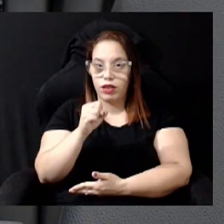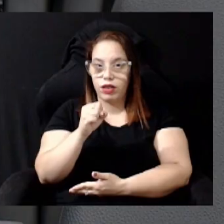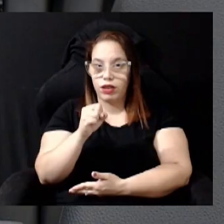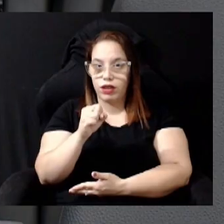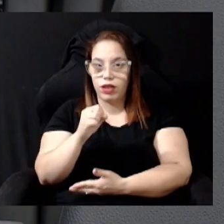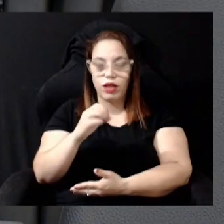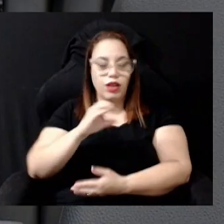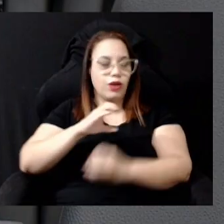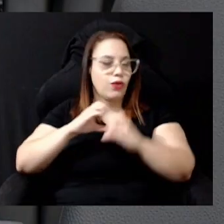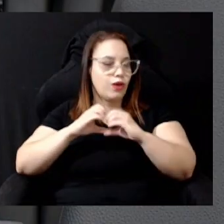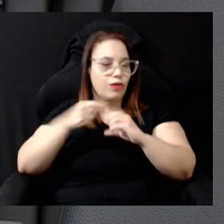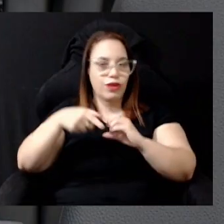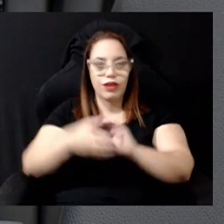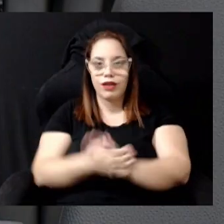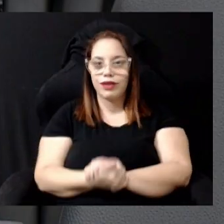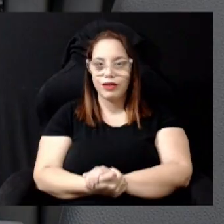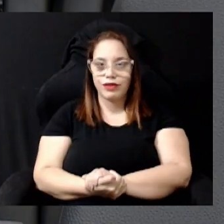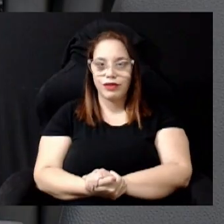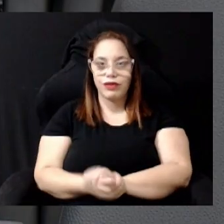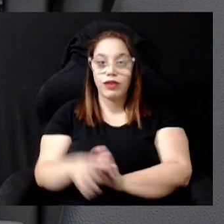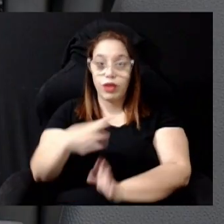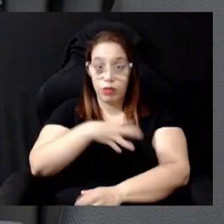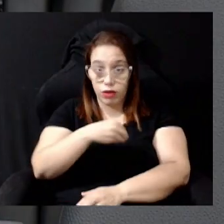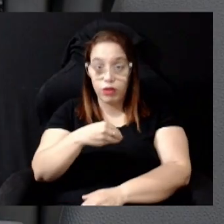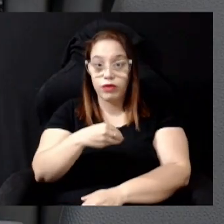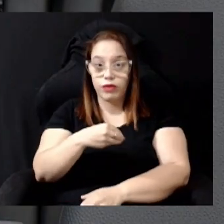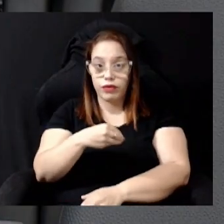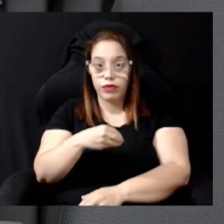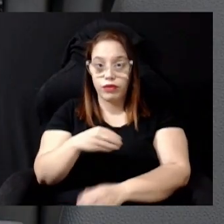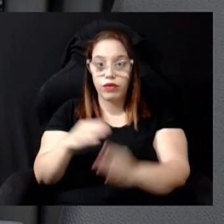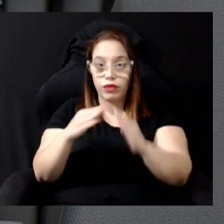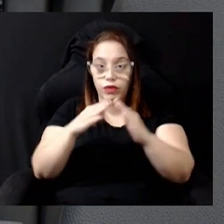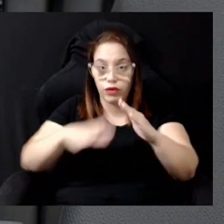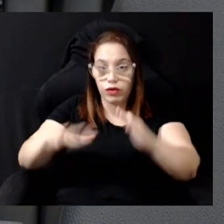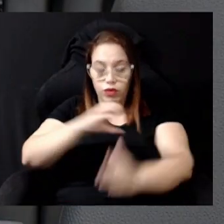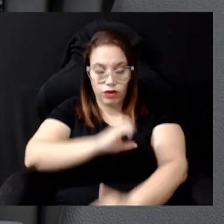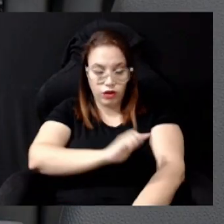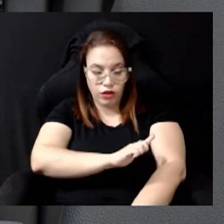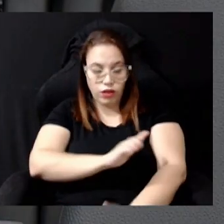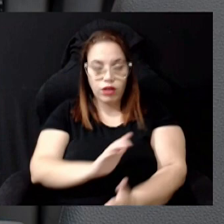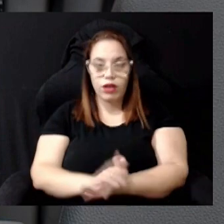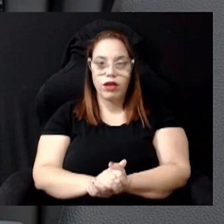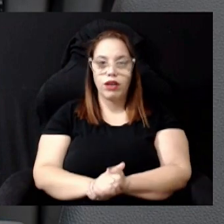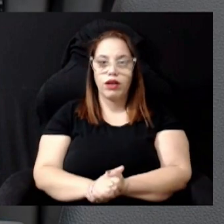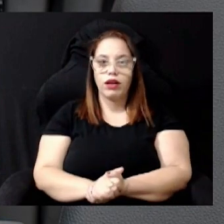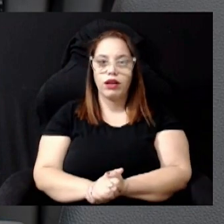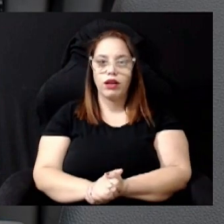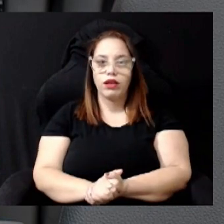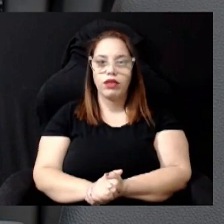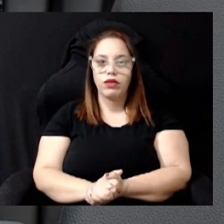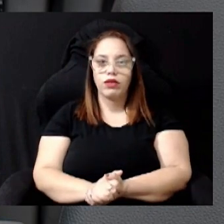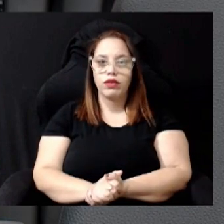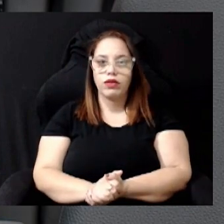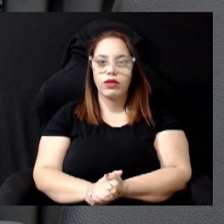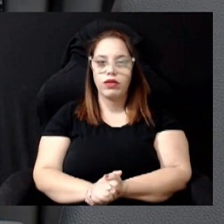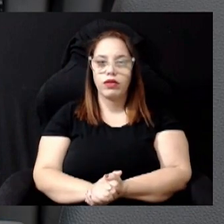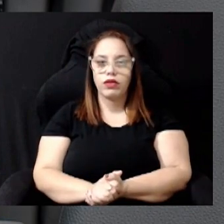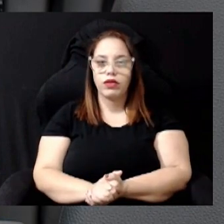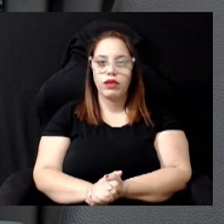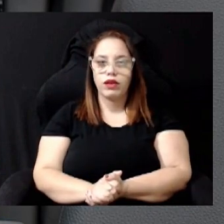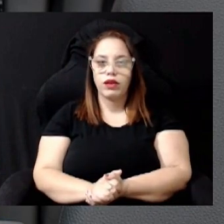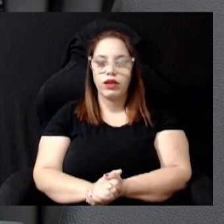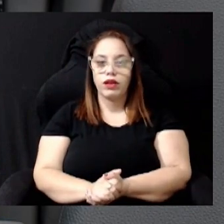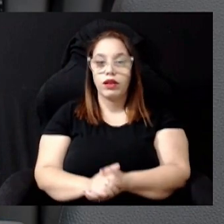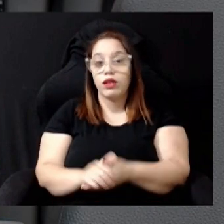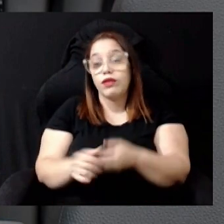me casei, tenho os meus filhos e moro ali na região do Campo Grande. Tenho dito para os meus colegas, eu só vou mudar de lá se for para o Parque das Flores, e espero que